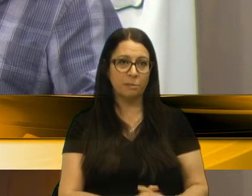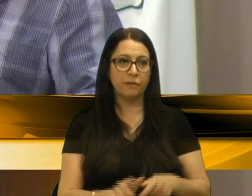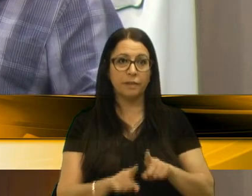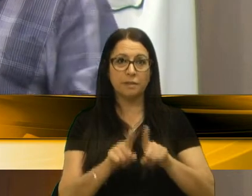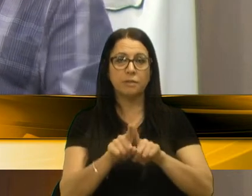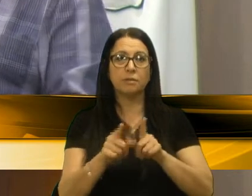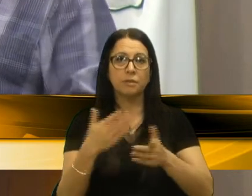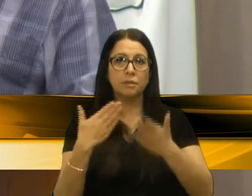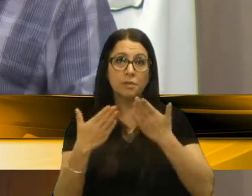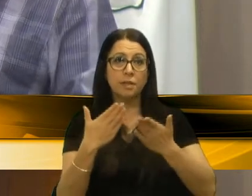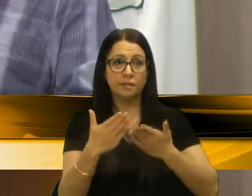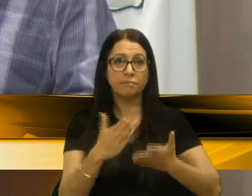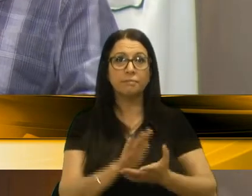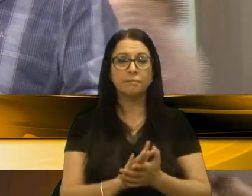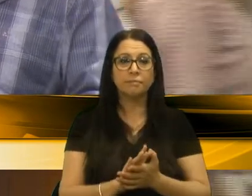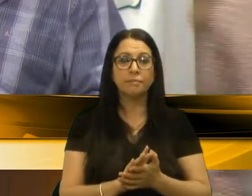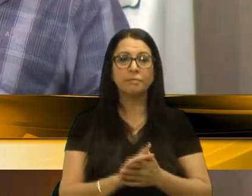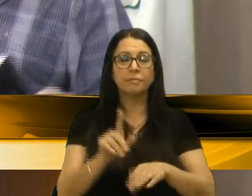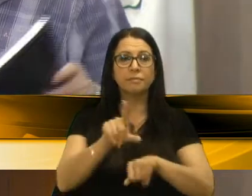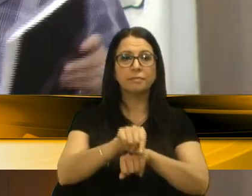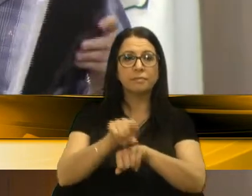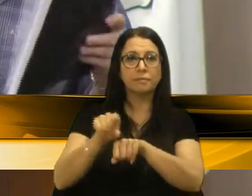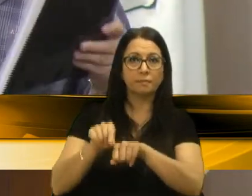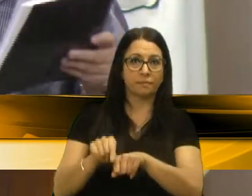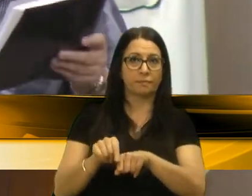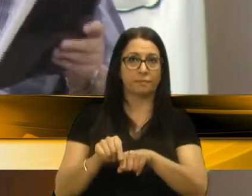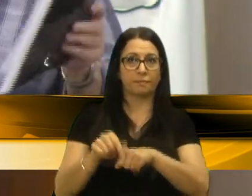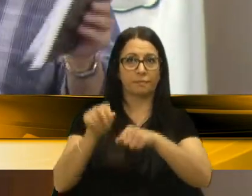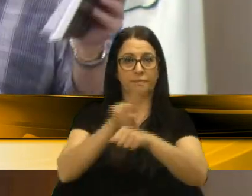sem dúvida nenhuma, os argumentos utilizados